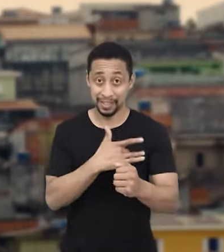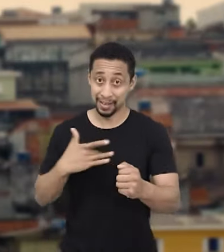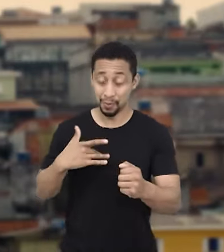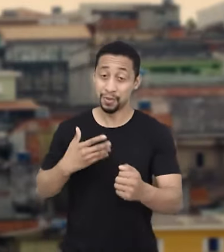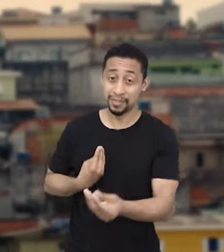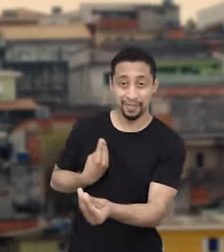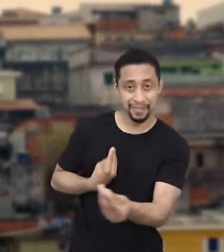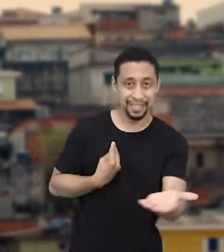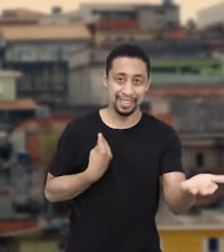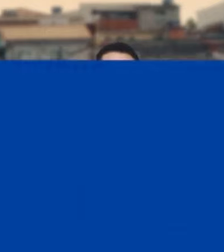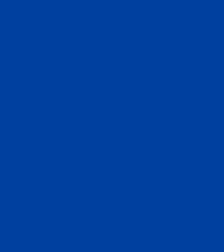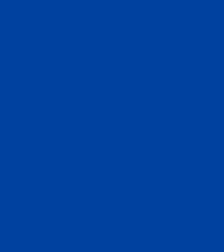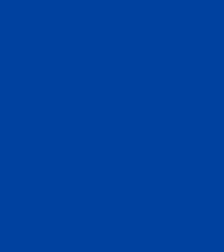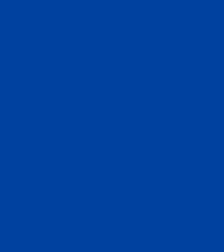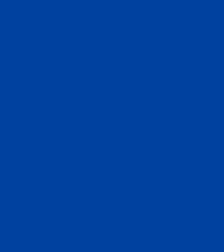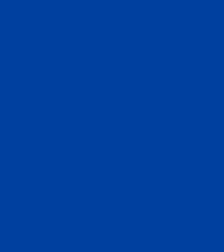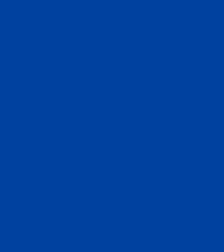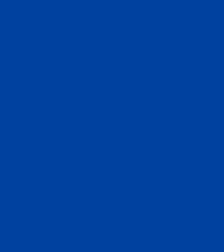saúde e pela vida de muitos.